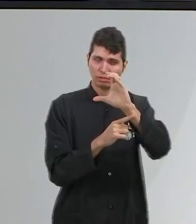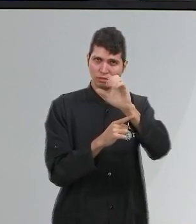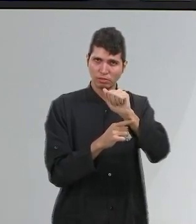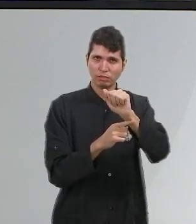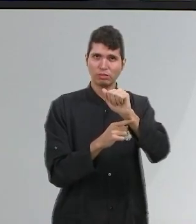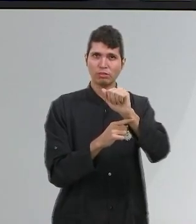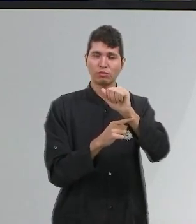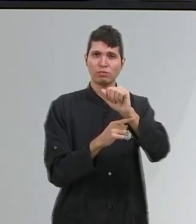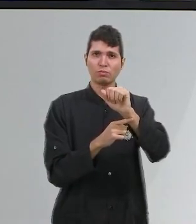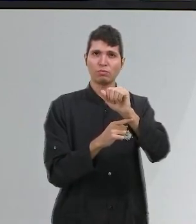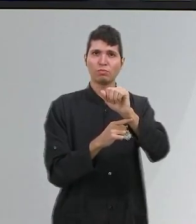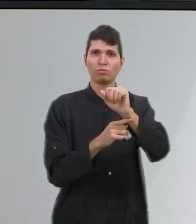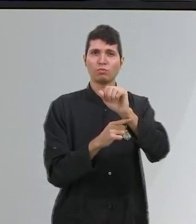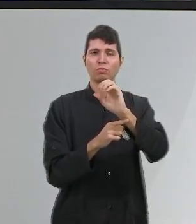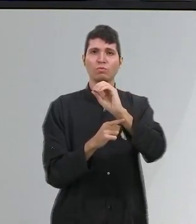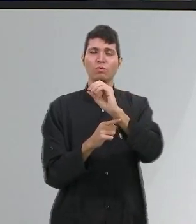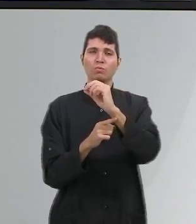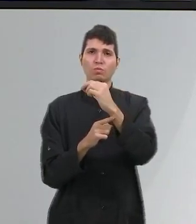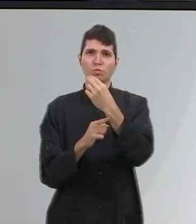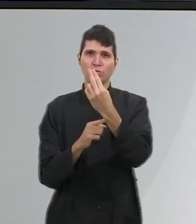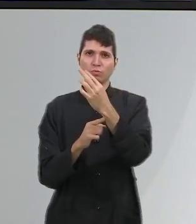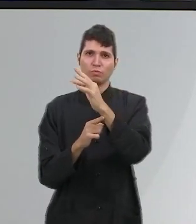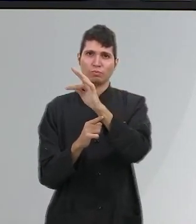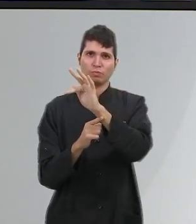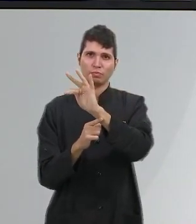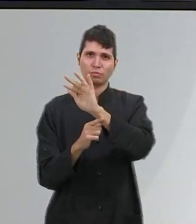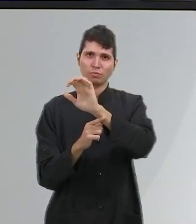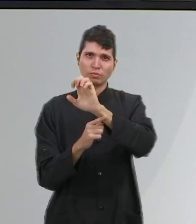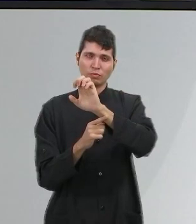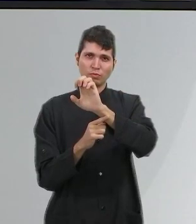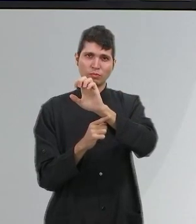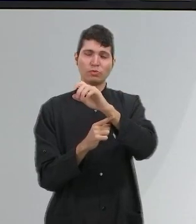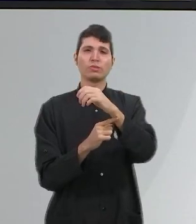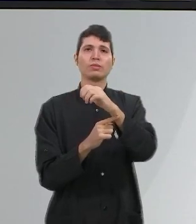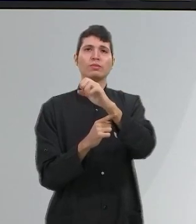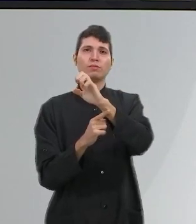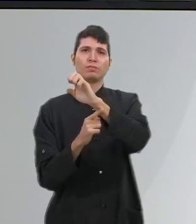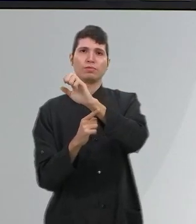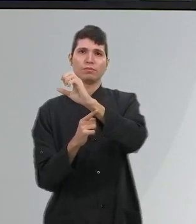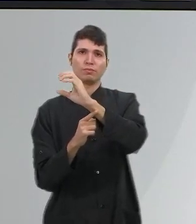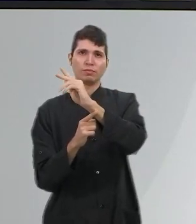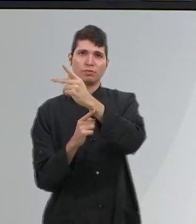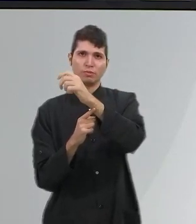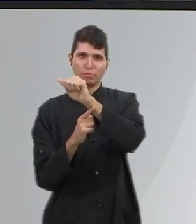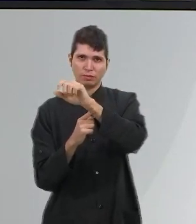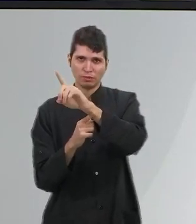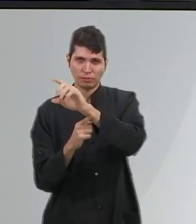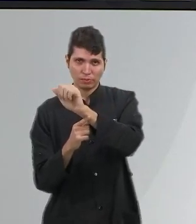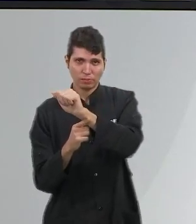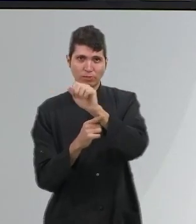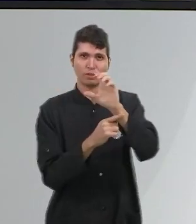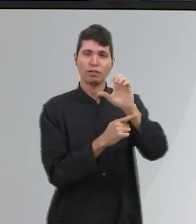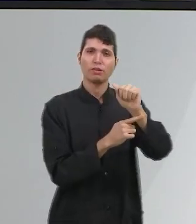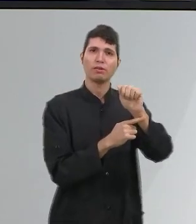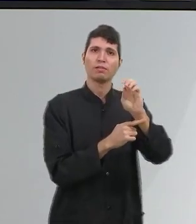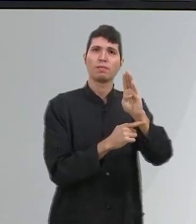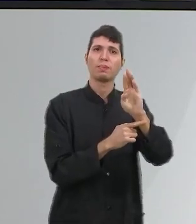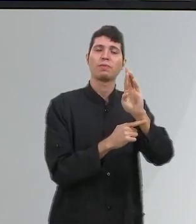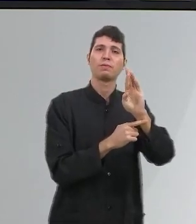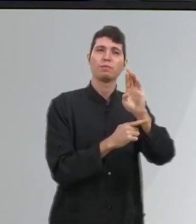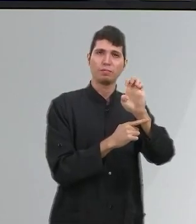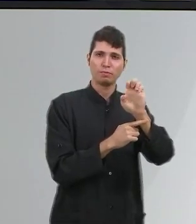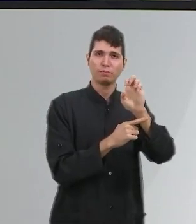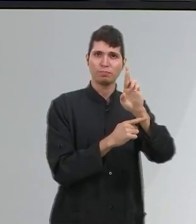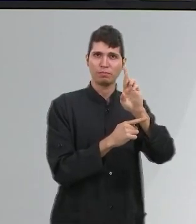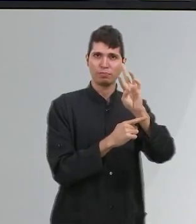cíclica. Em que momento que ela vai ser considerada aberta? Quando o encadeamento dos átomos